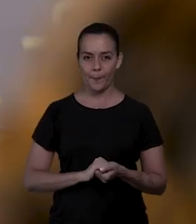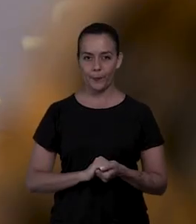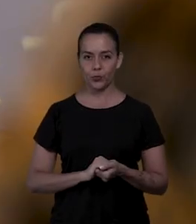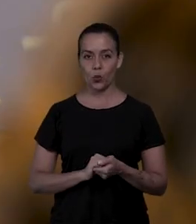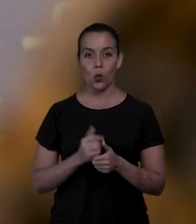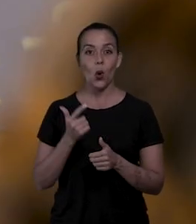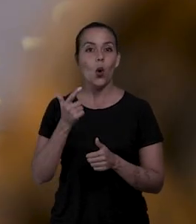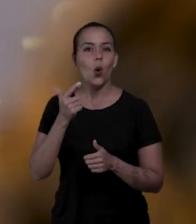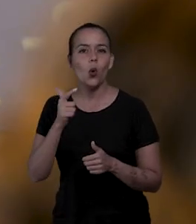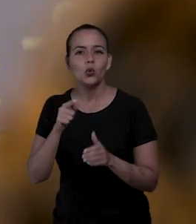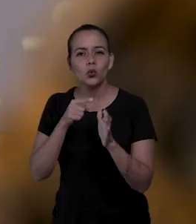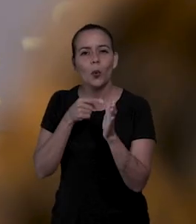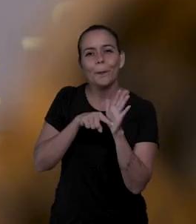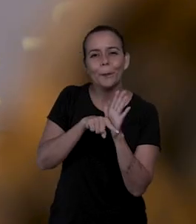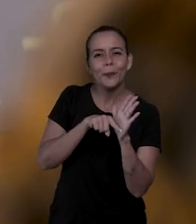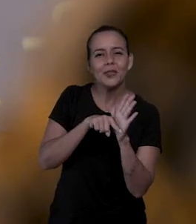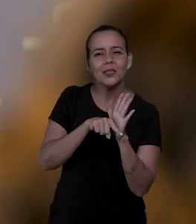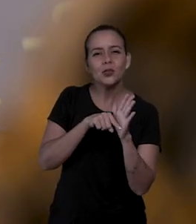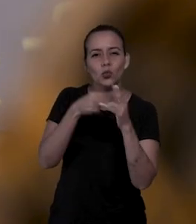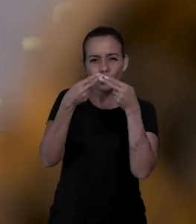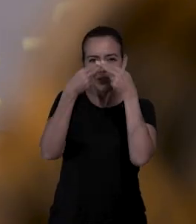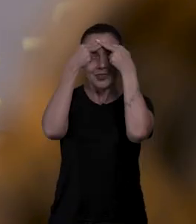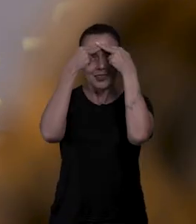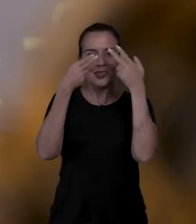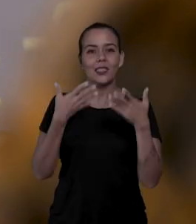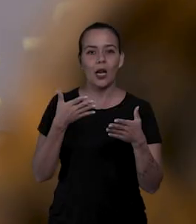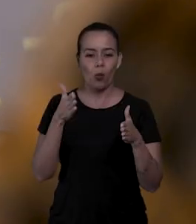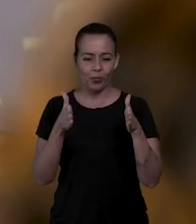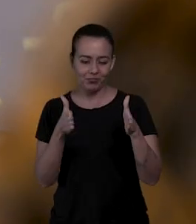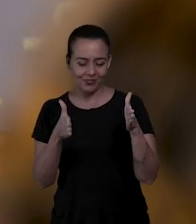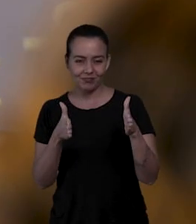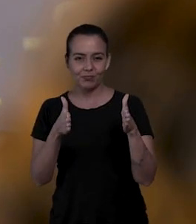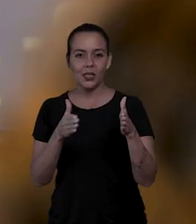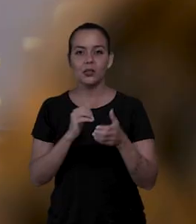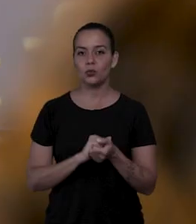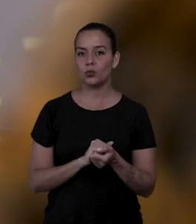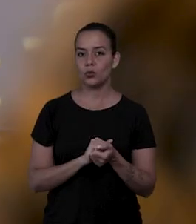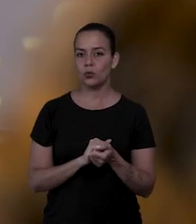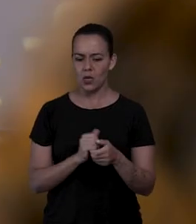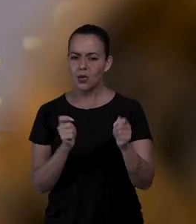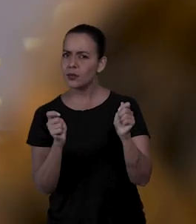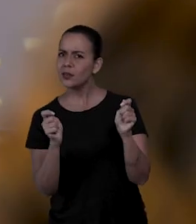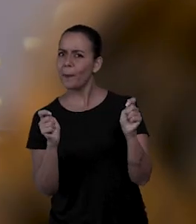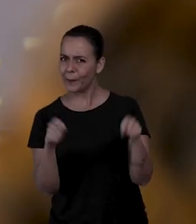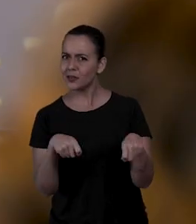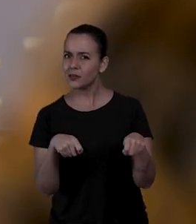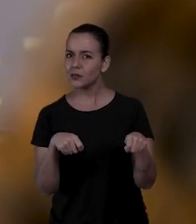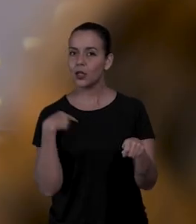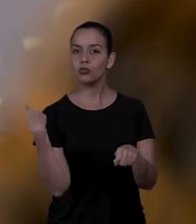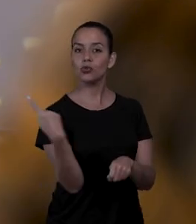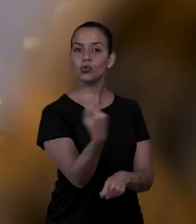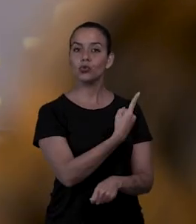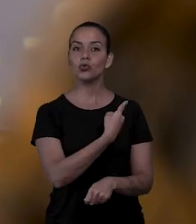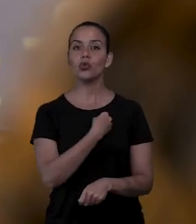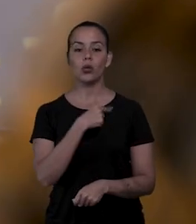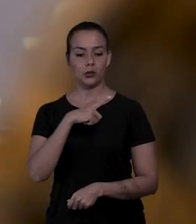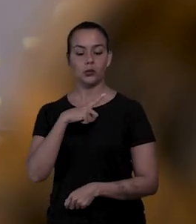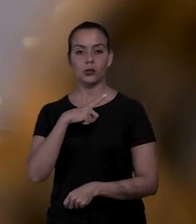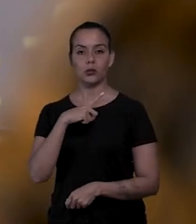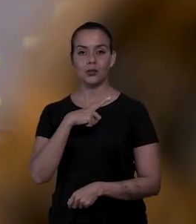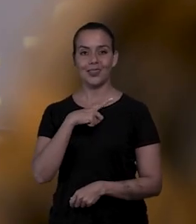der Kolk, um estudioso de trauma contemporâneo, de que a mesma capacidade que nós temos